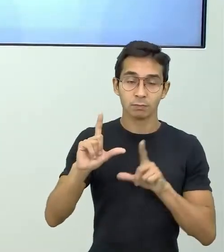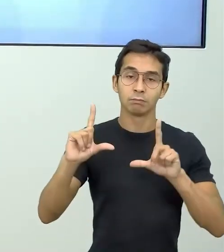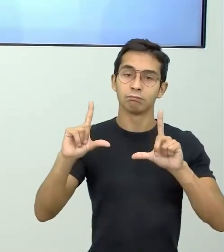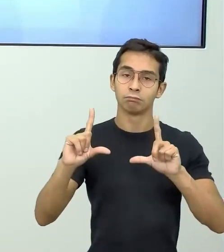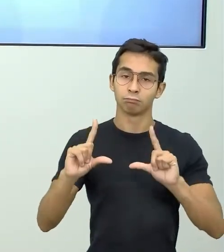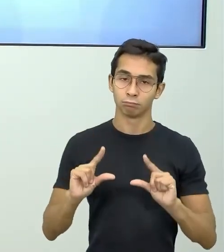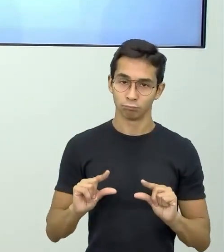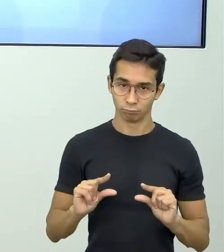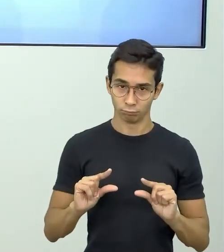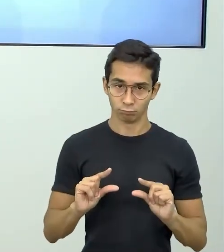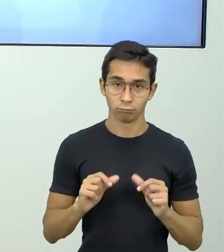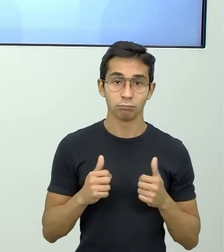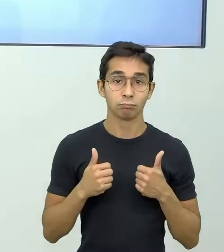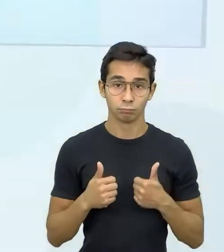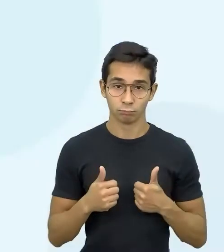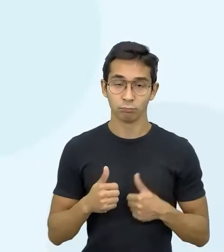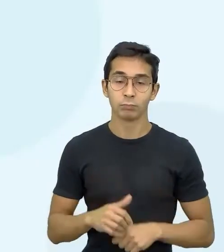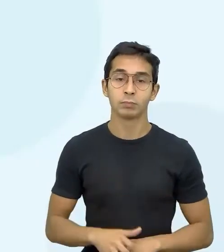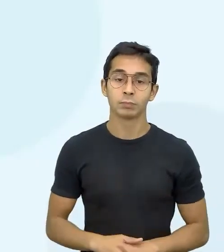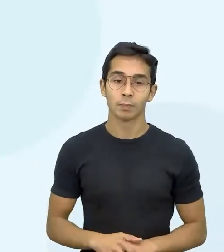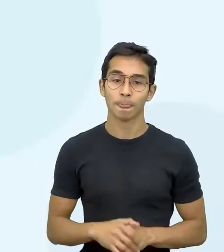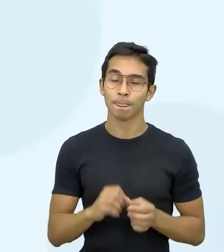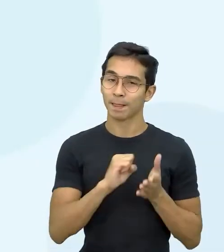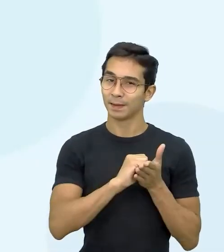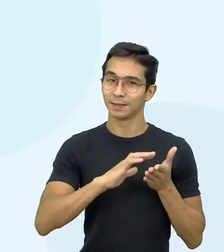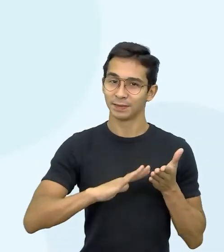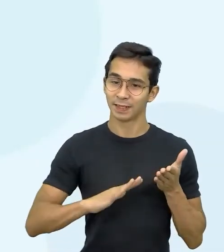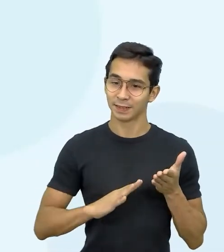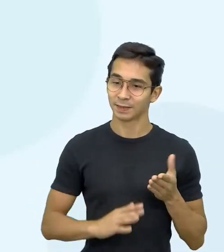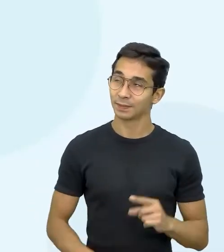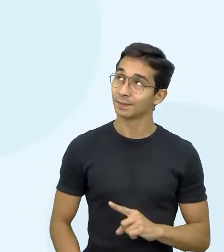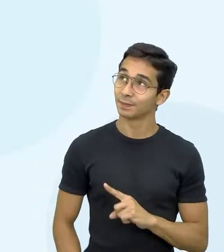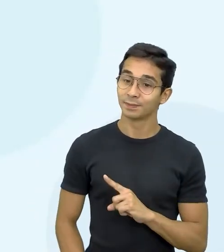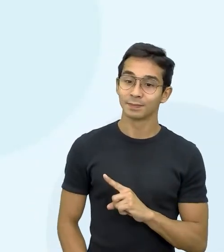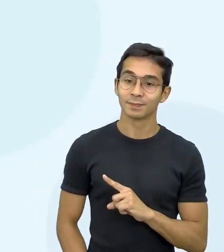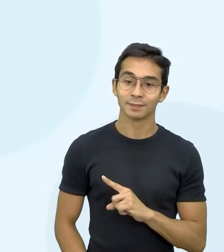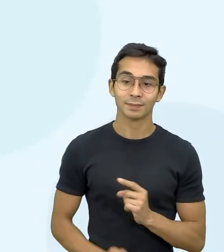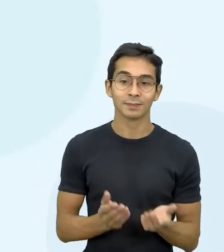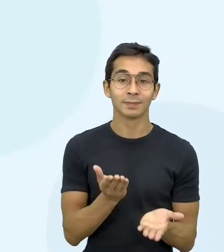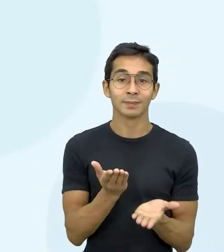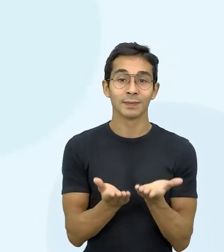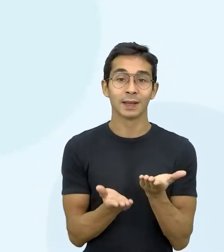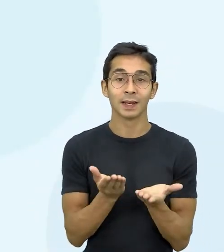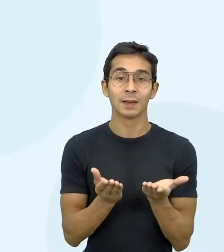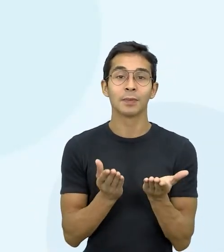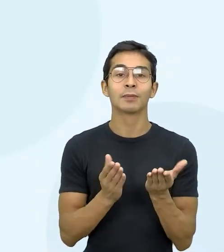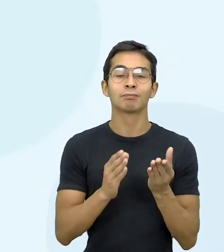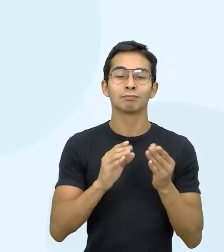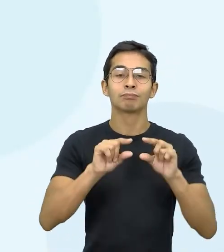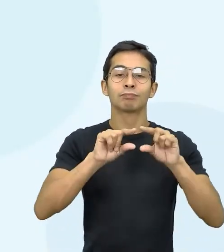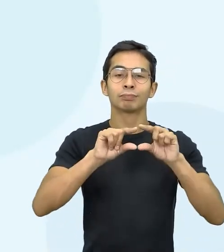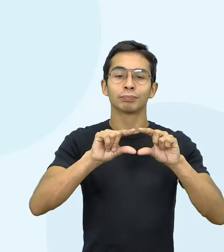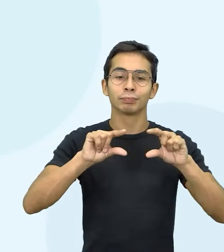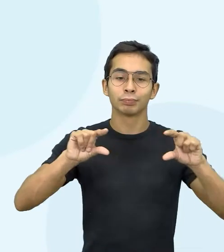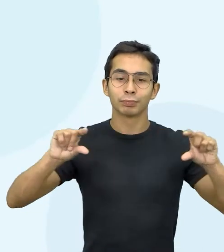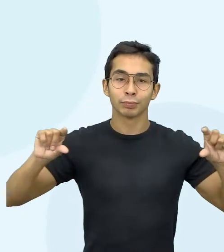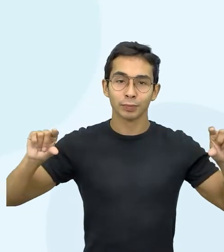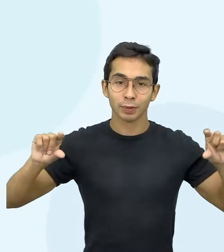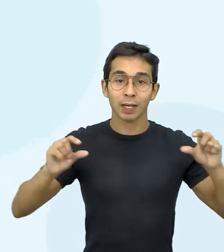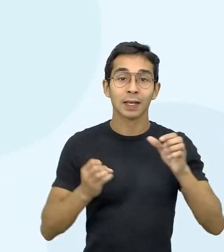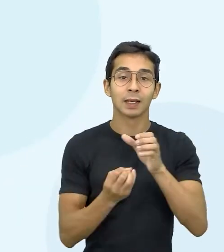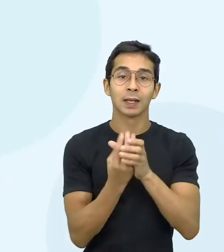E aqui nós temos, né, um exercício. Né? Escreva a constante de equilíbrio para a reação de produção do